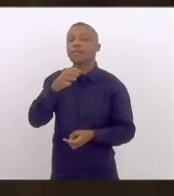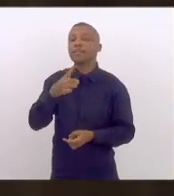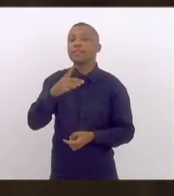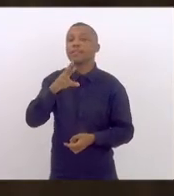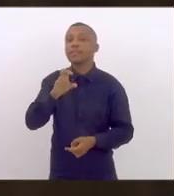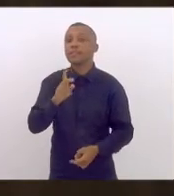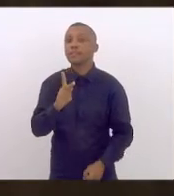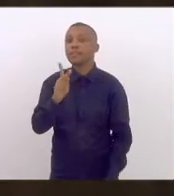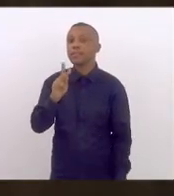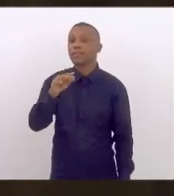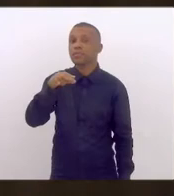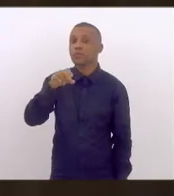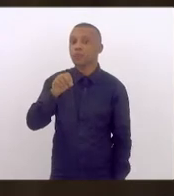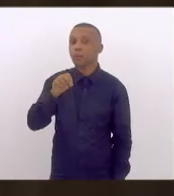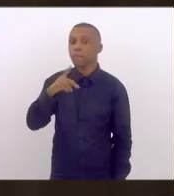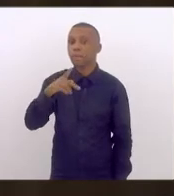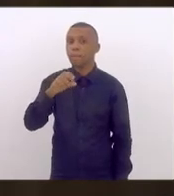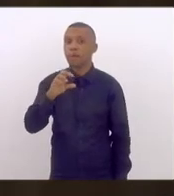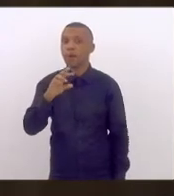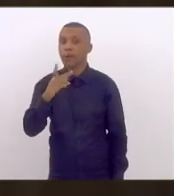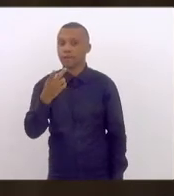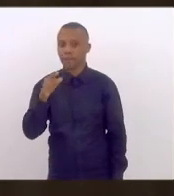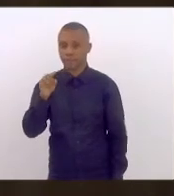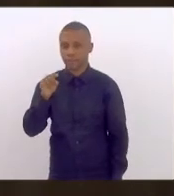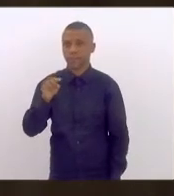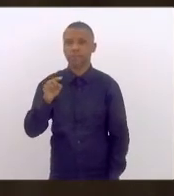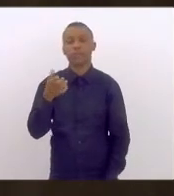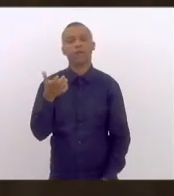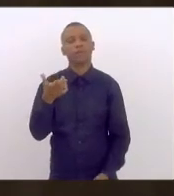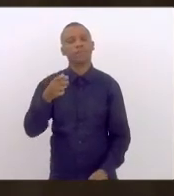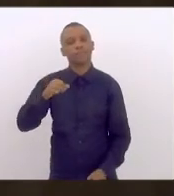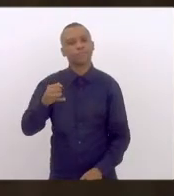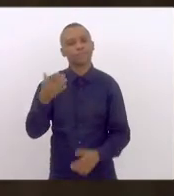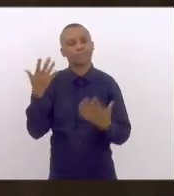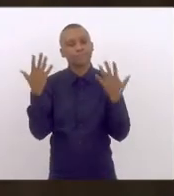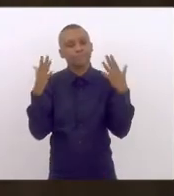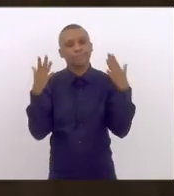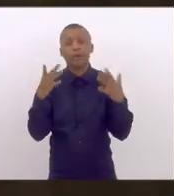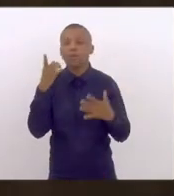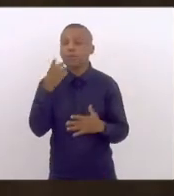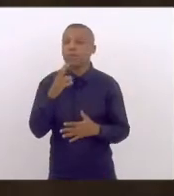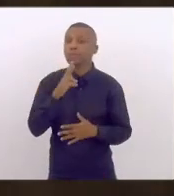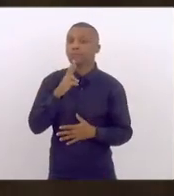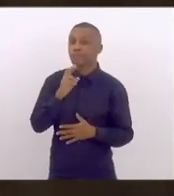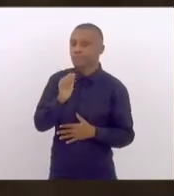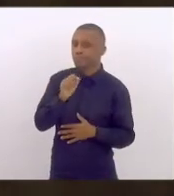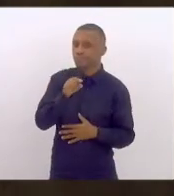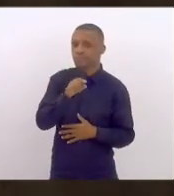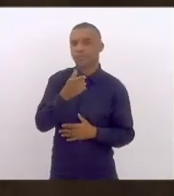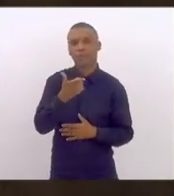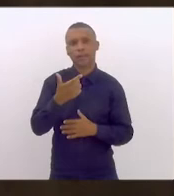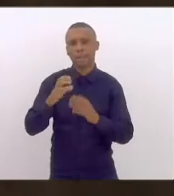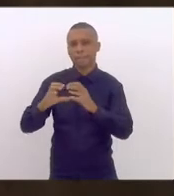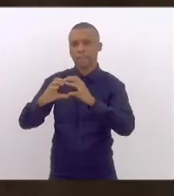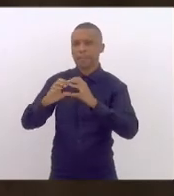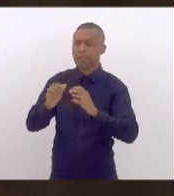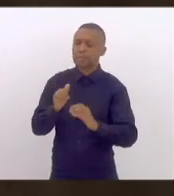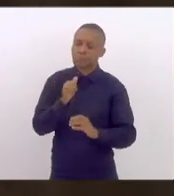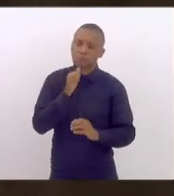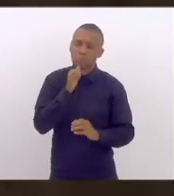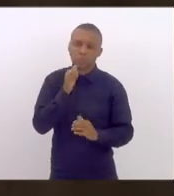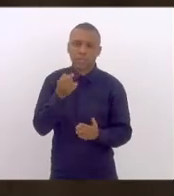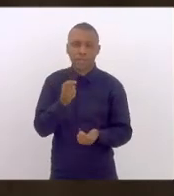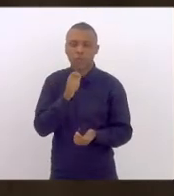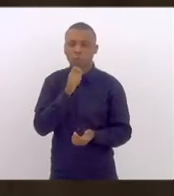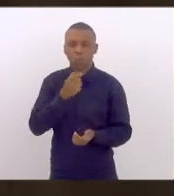queria parabenizar o autor Deputado Rodrigo Amorim pela medalha lamentar que ele não